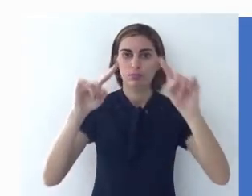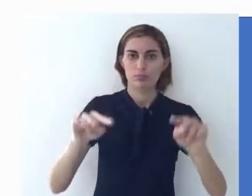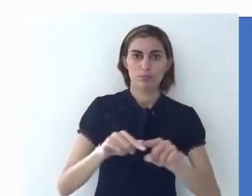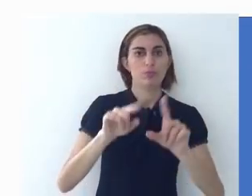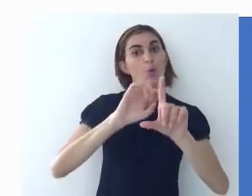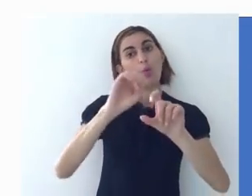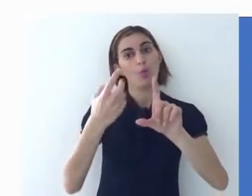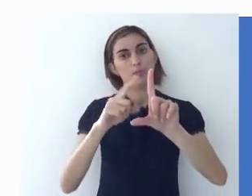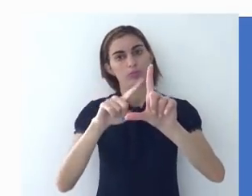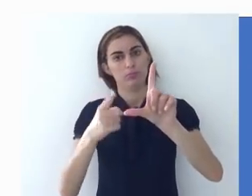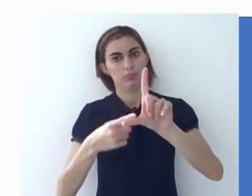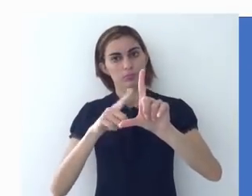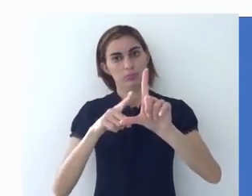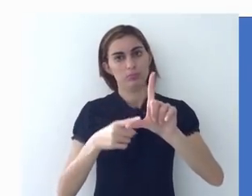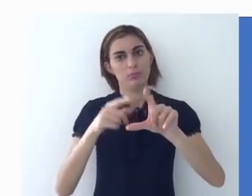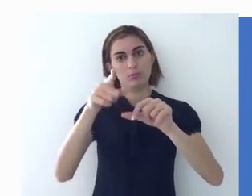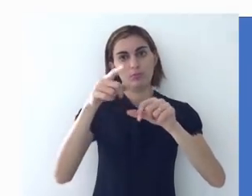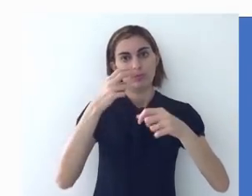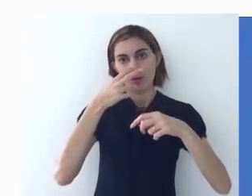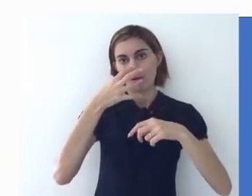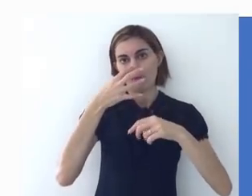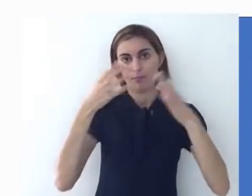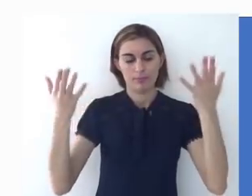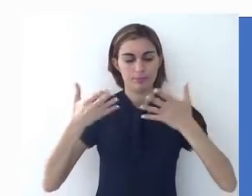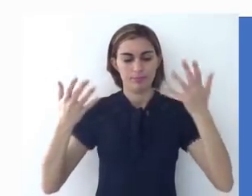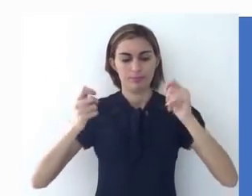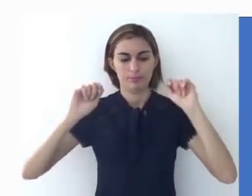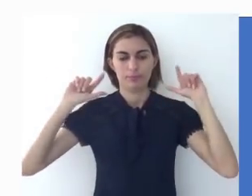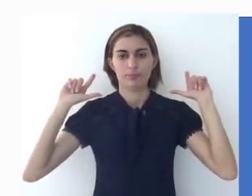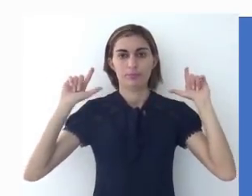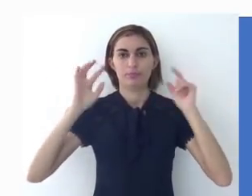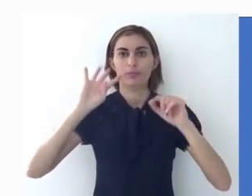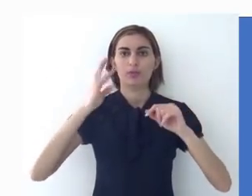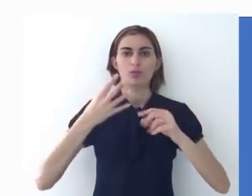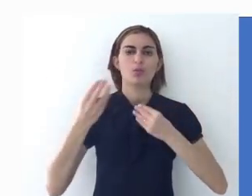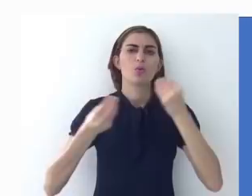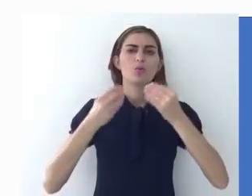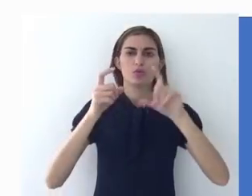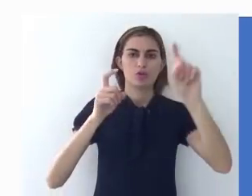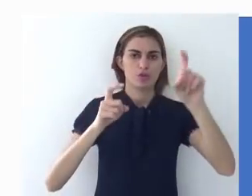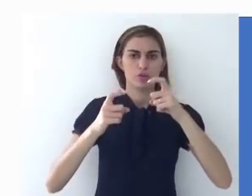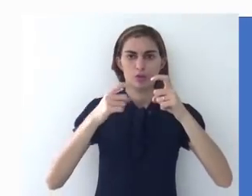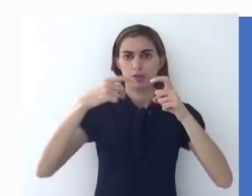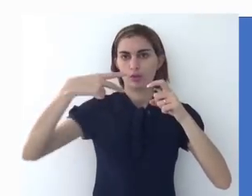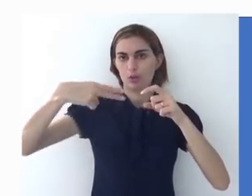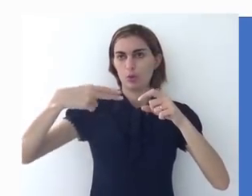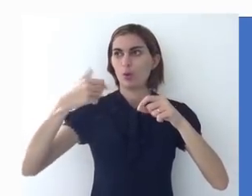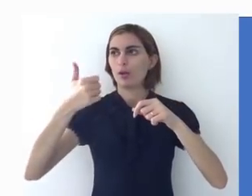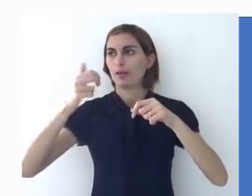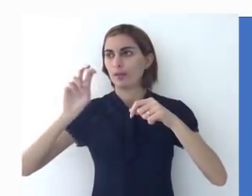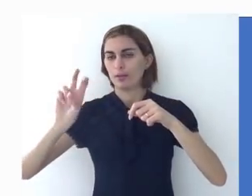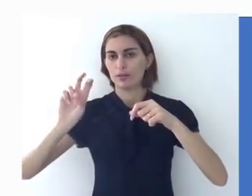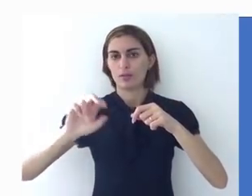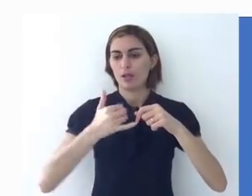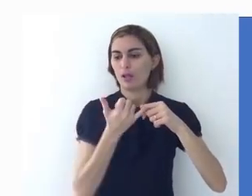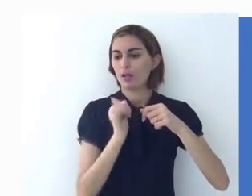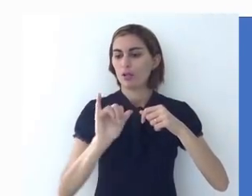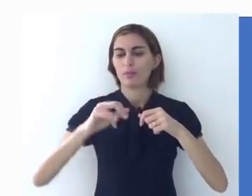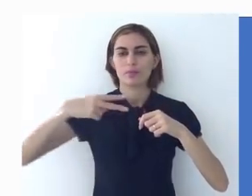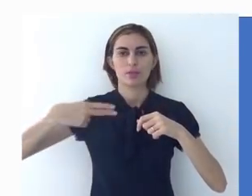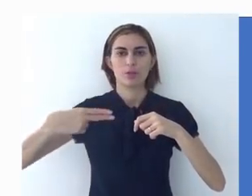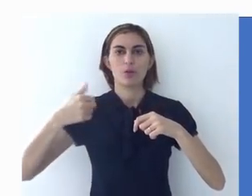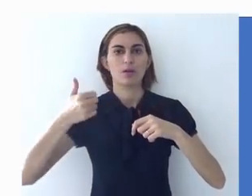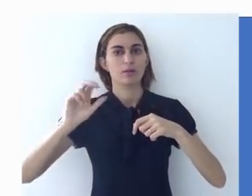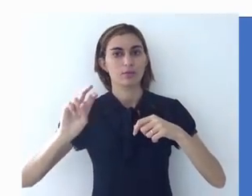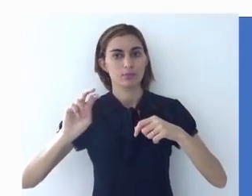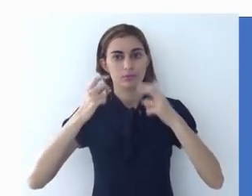dos lados do outro triângulo ou até dos ângulos. Então, você pode observar agora que a solução fica como? X igual a